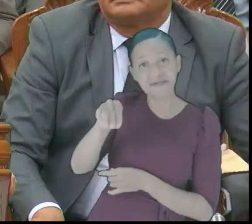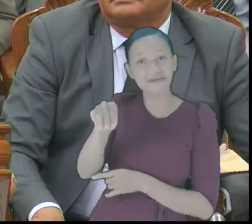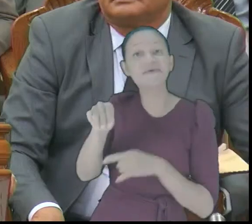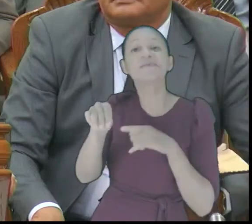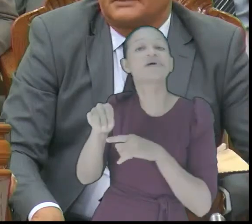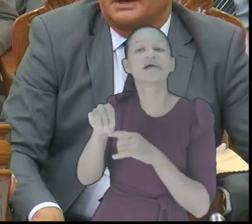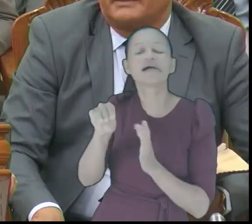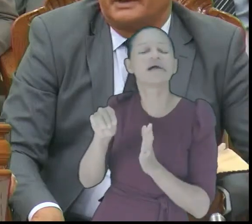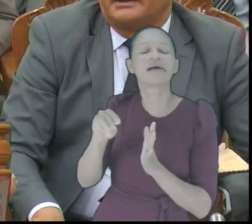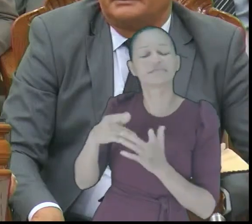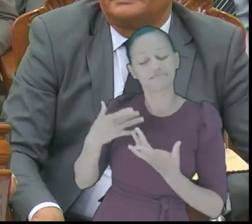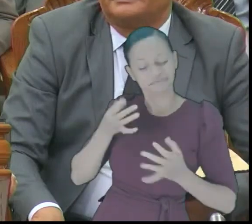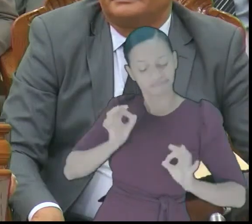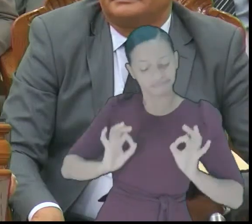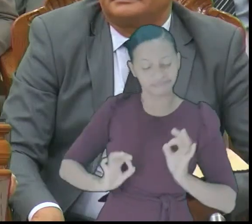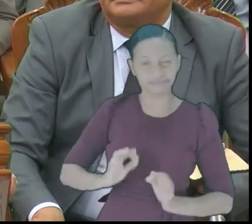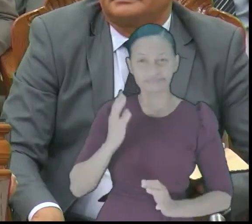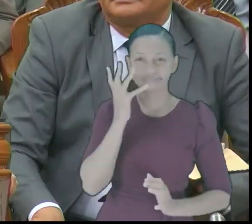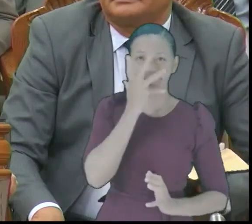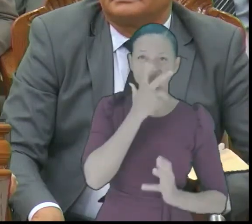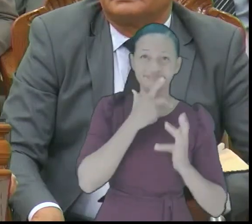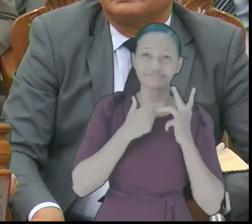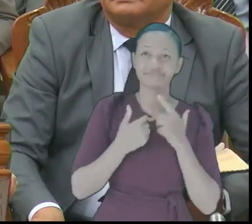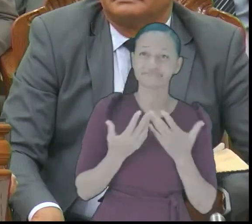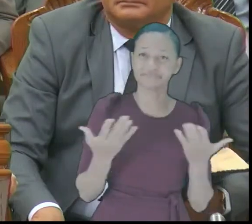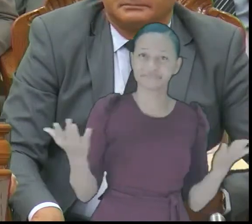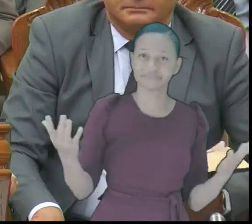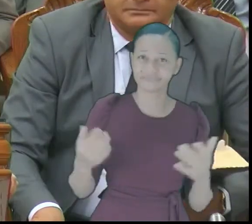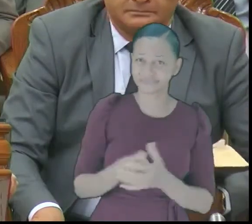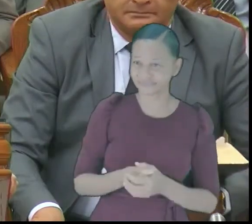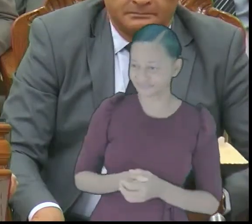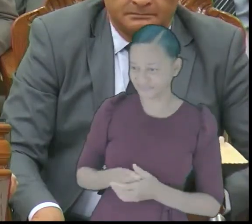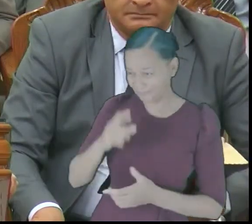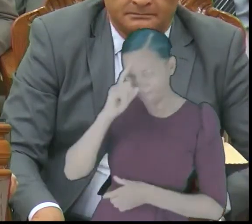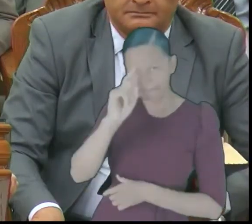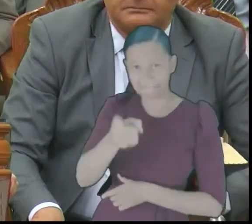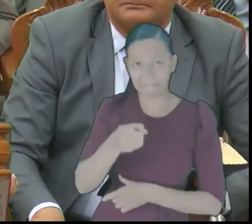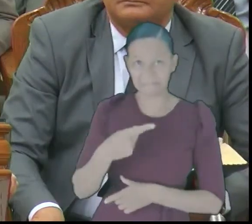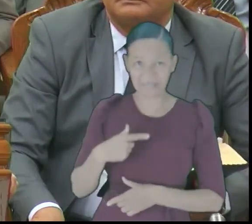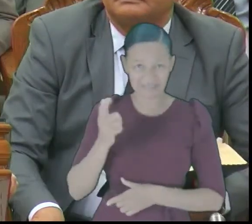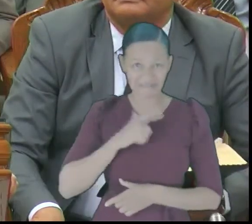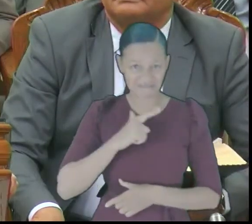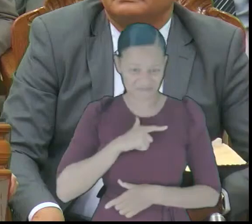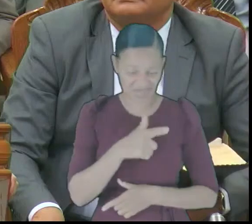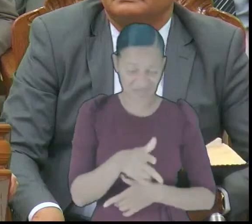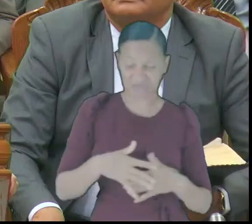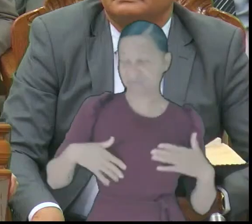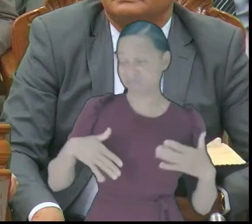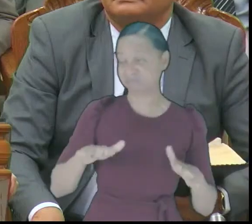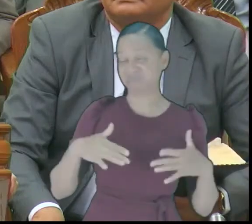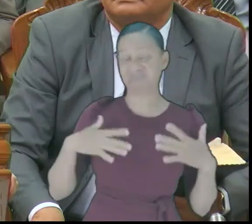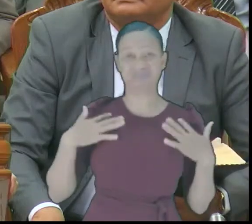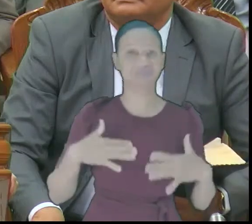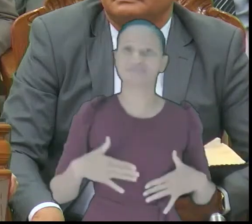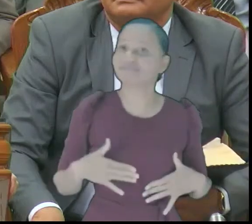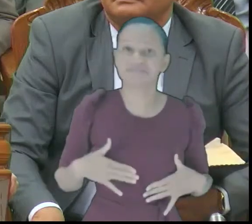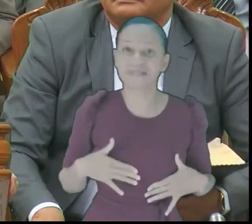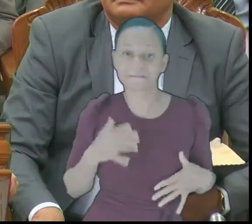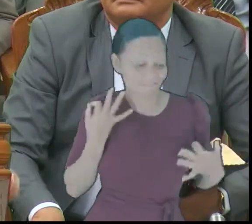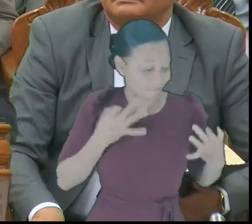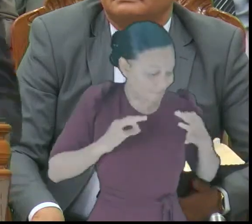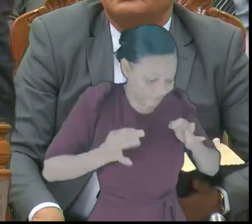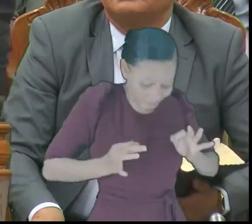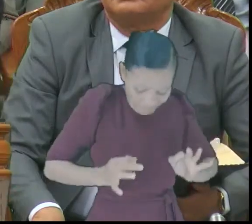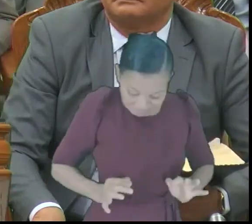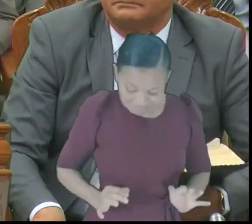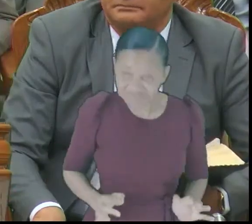beleza. Mas já pensou? O Espírito Santo não manda você andar feia. Manda se ataviar.